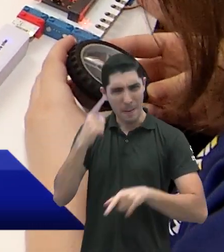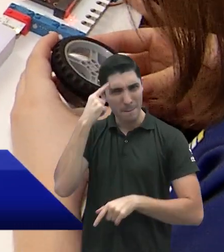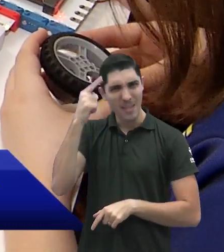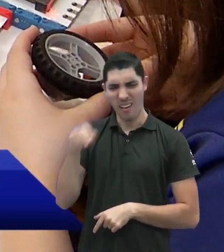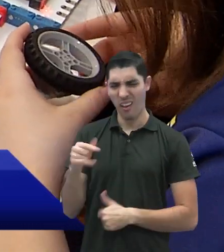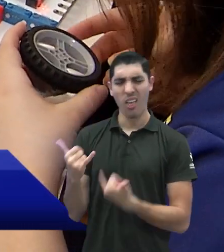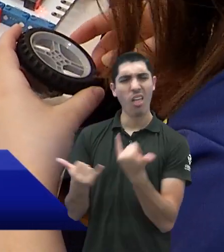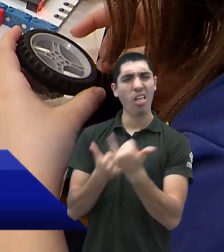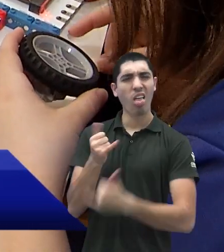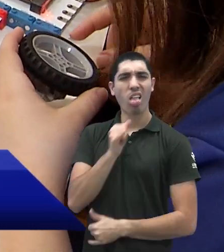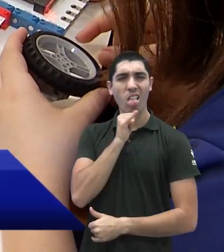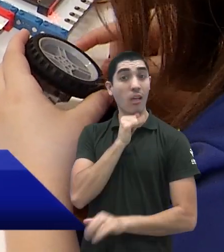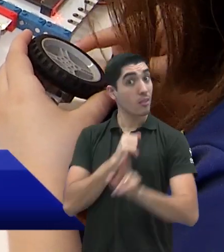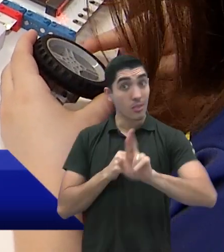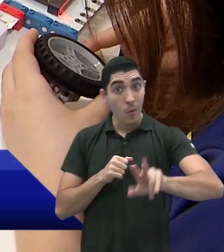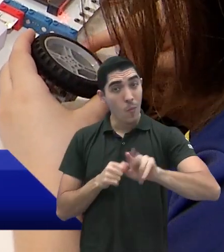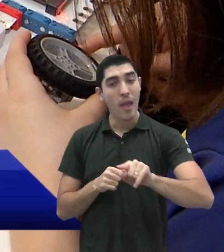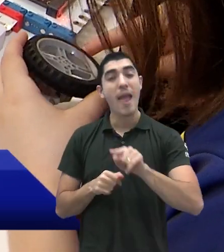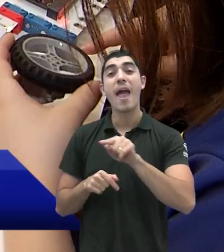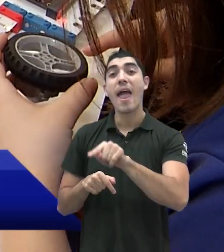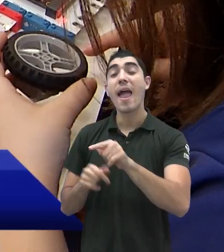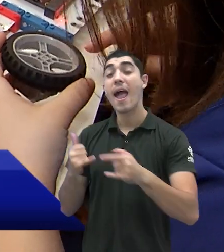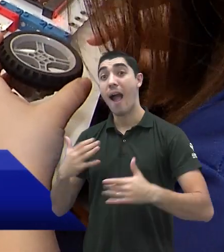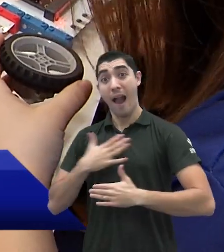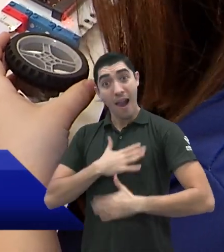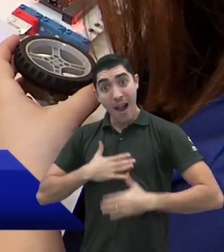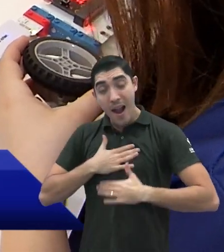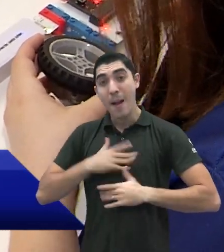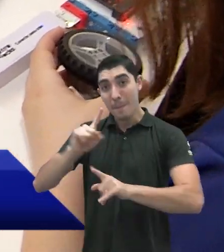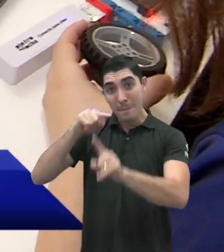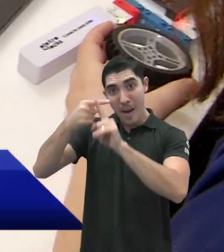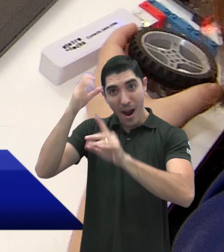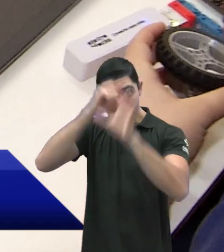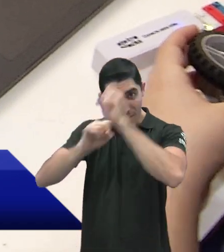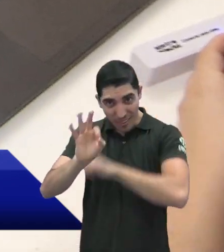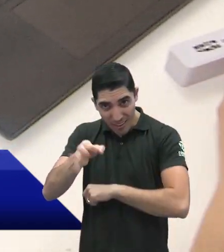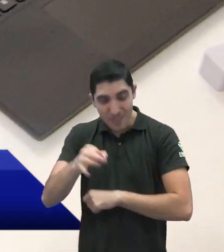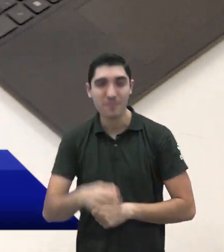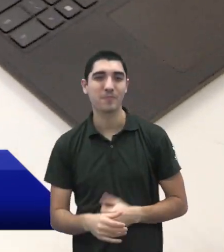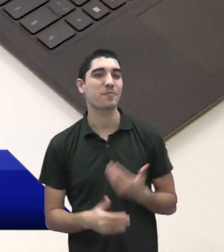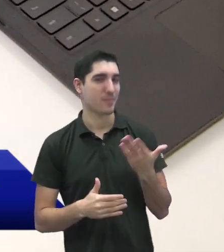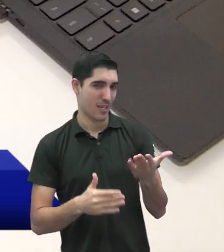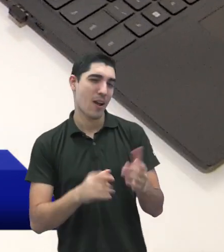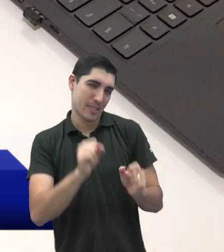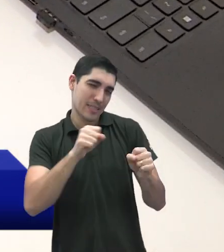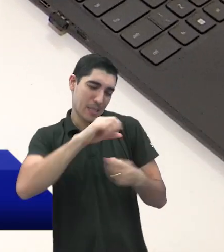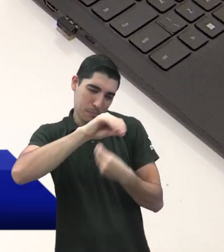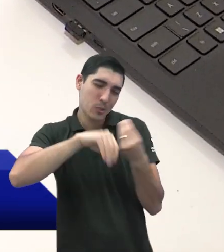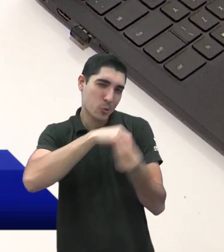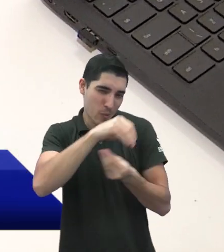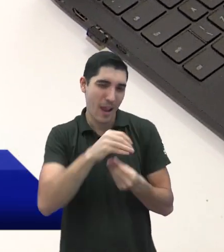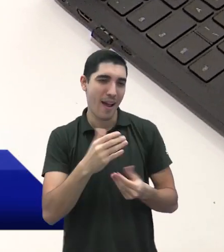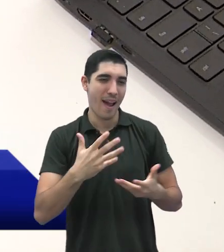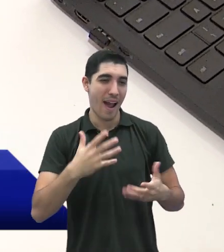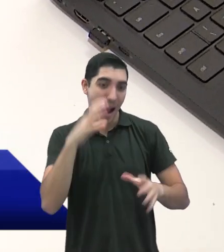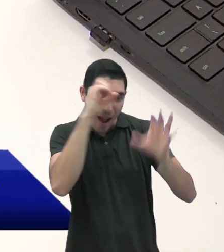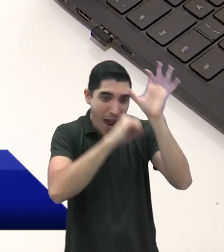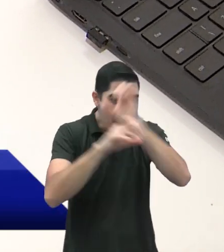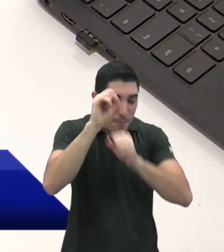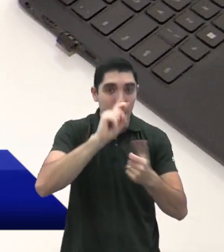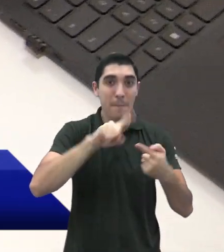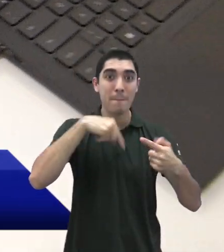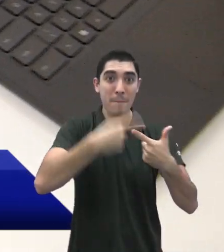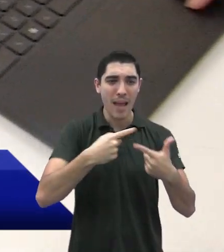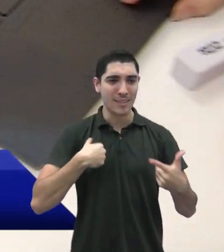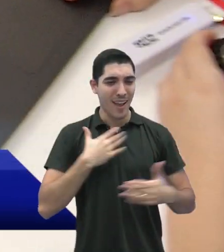até parecer brincadeira, né? Mas é uma diversão, é um aprendizado, é tudo junto? Então, na verdade, acaba sendo tudo junto, né? Os